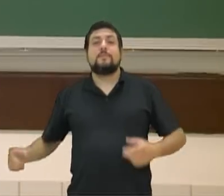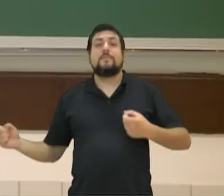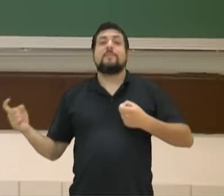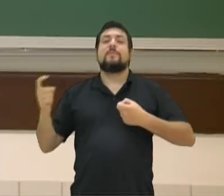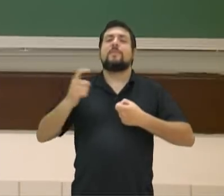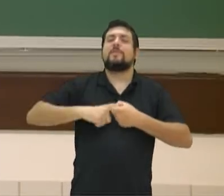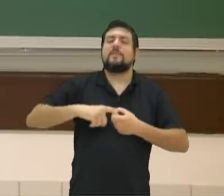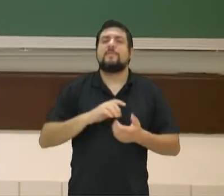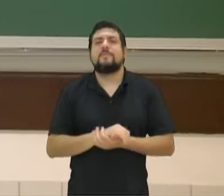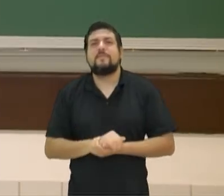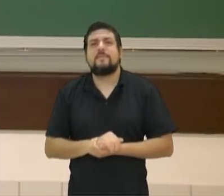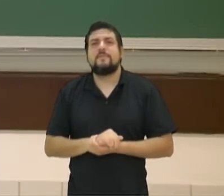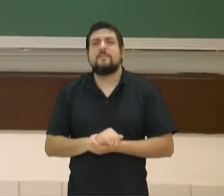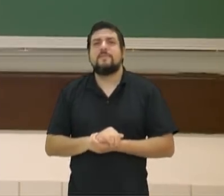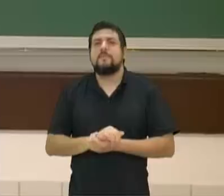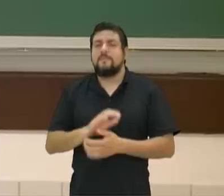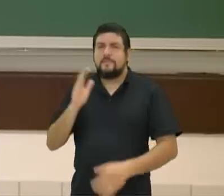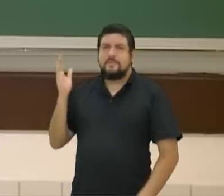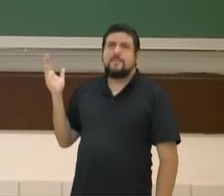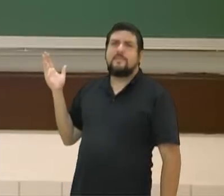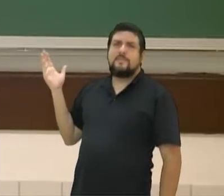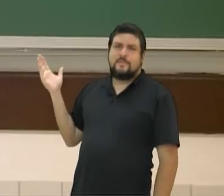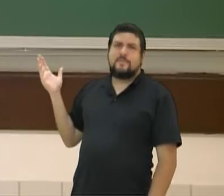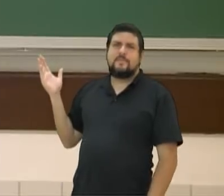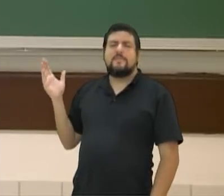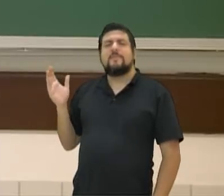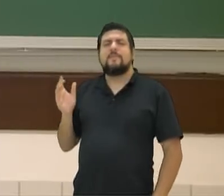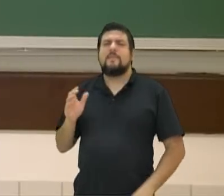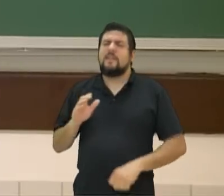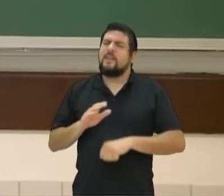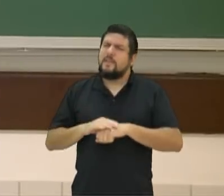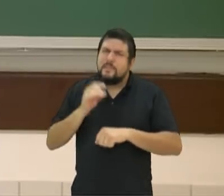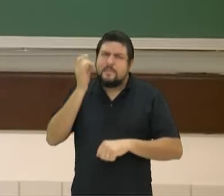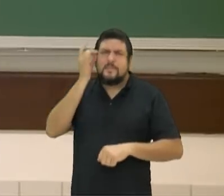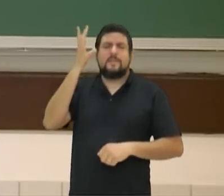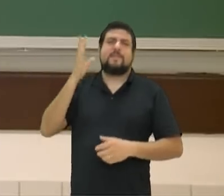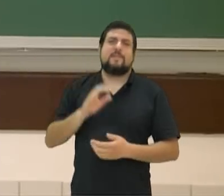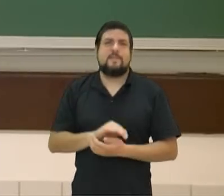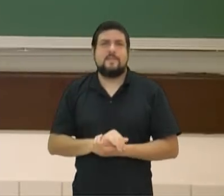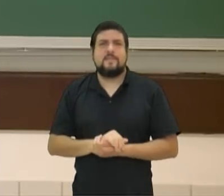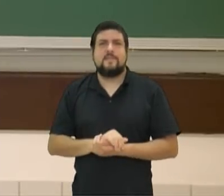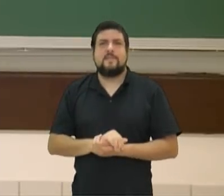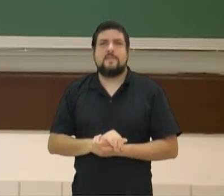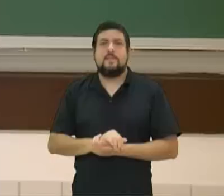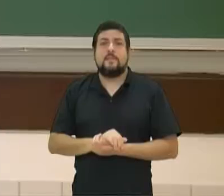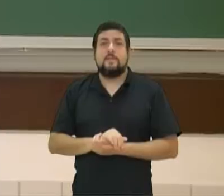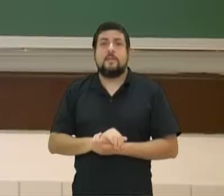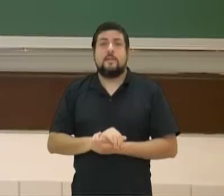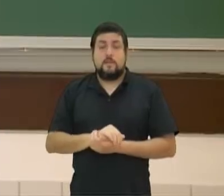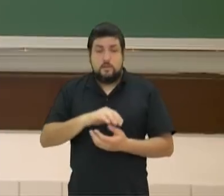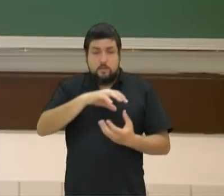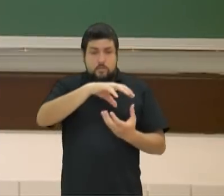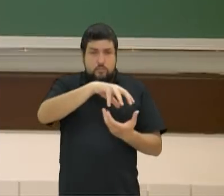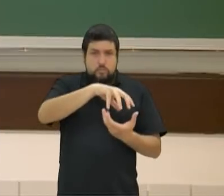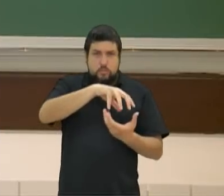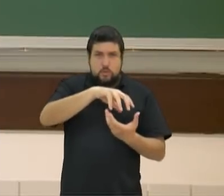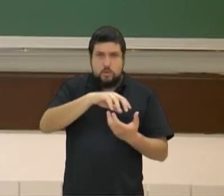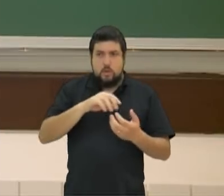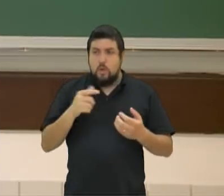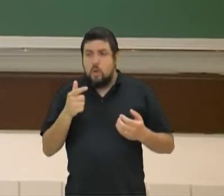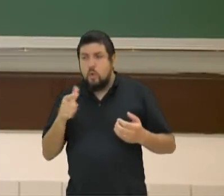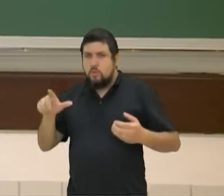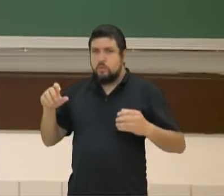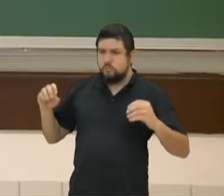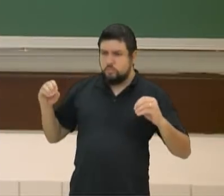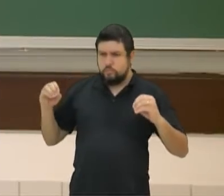Voltamos, galerinha! E esse exercício era o mais fácil depois do primeiro. O nome do asteroide planetoide que